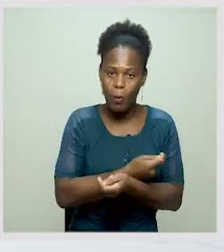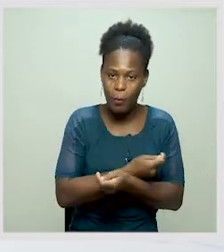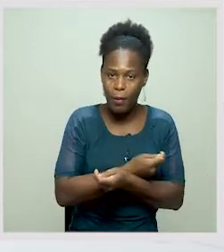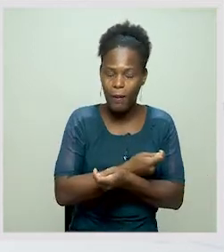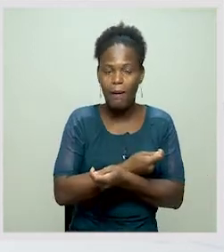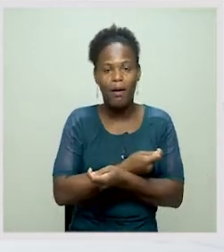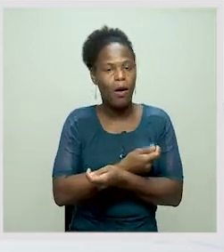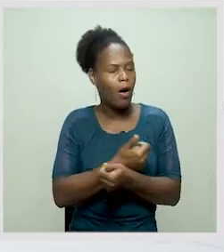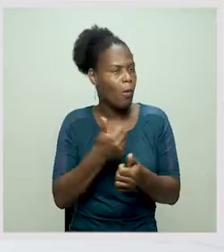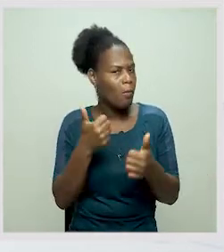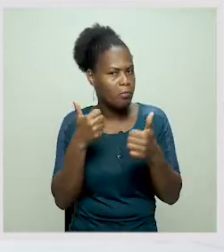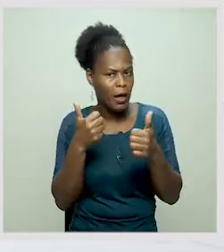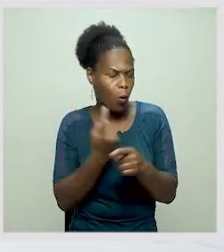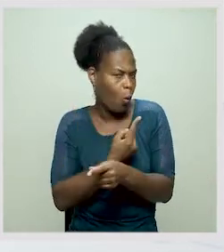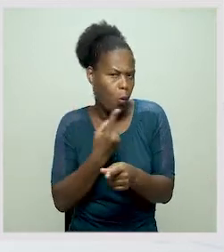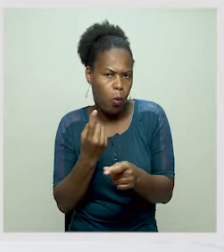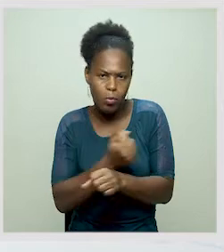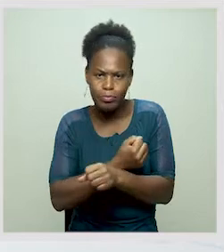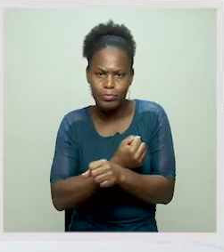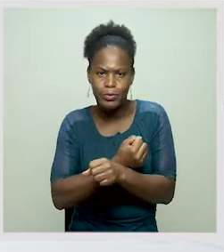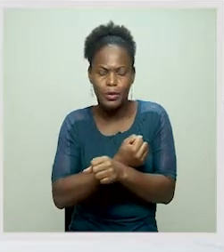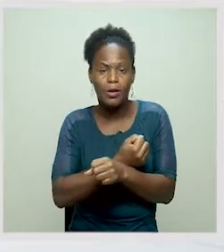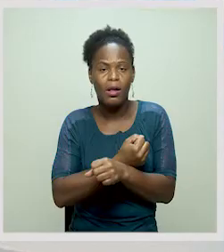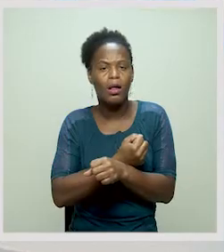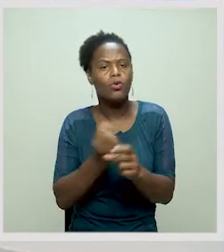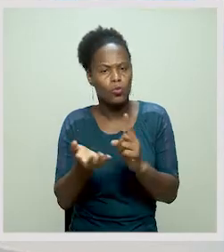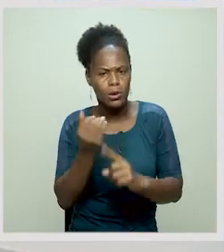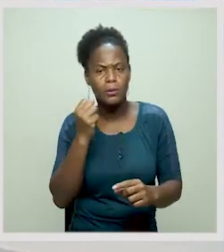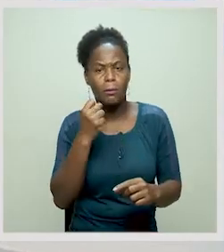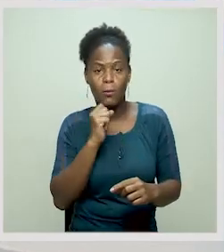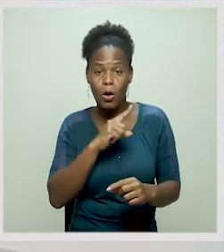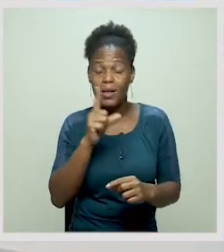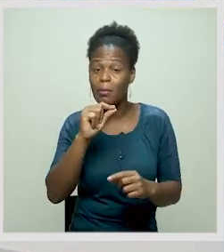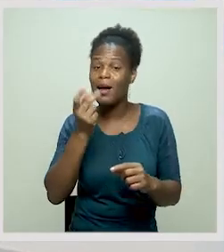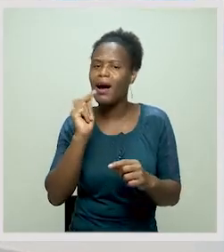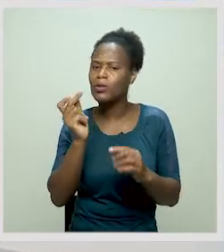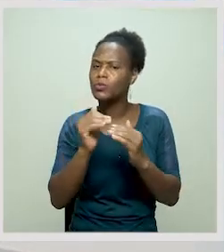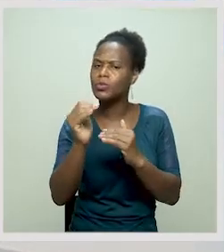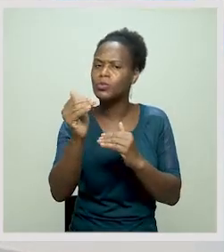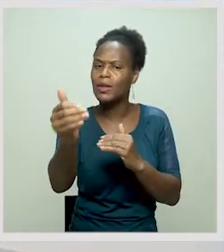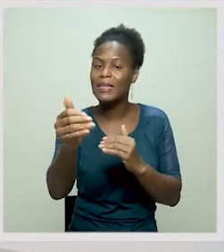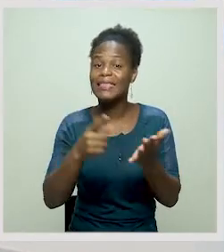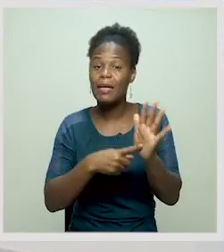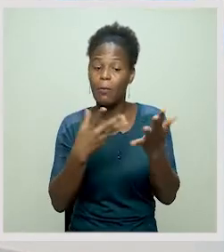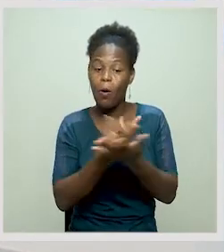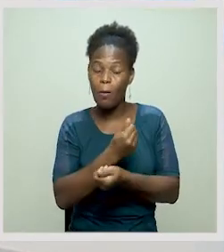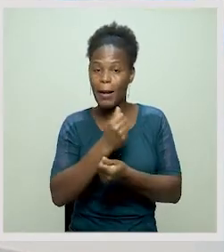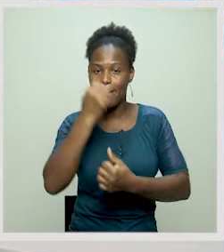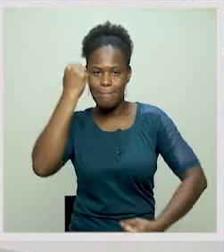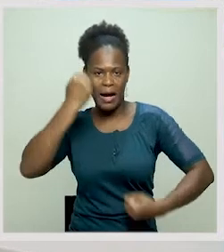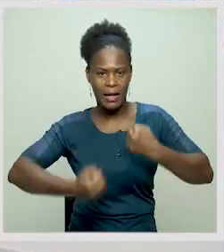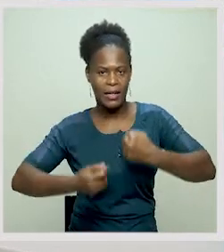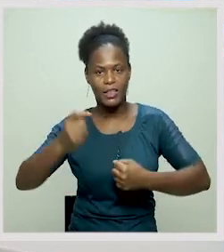de produção tangíveis e duradouros, como, por exemplo, a aquisição de máquinas,